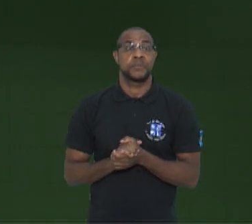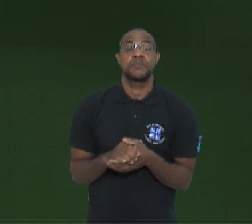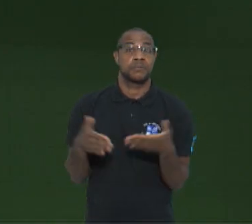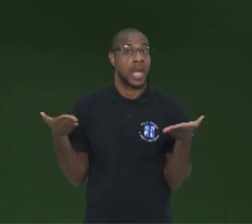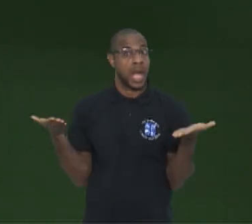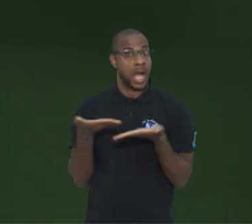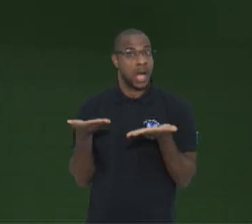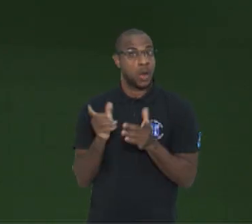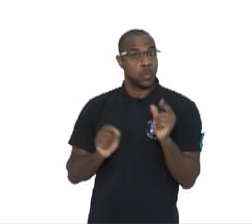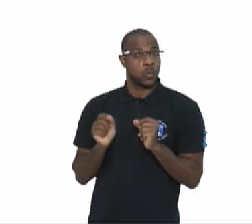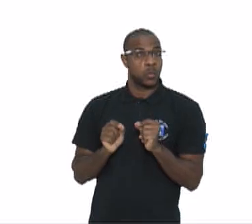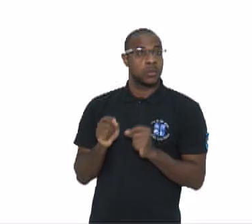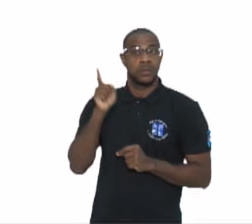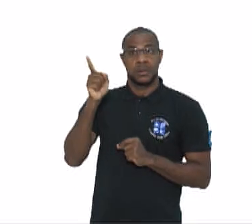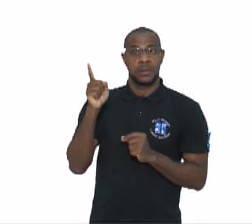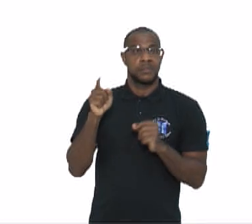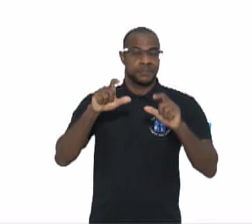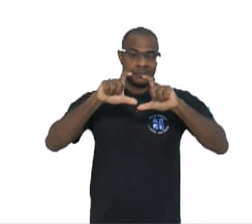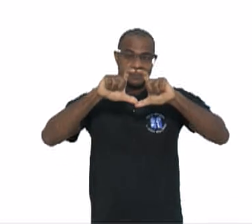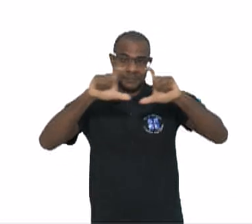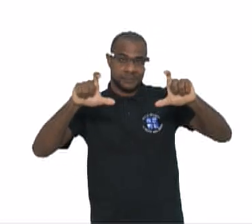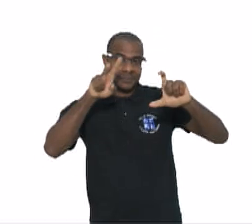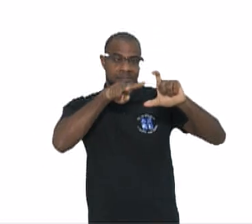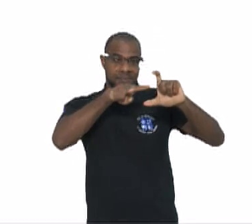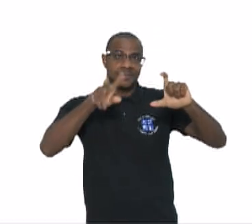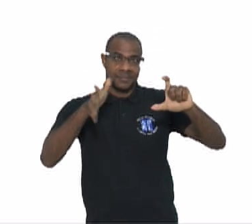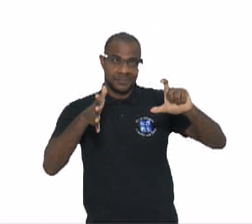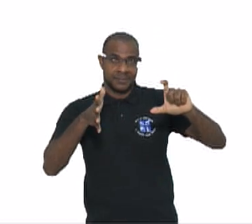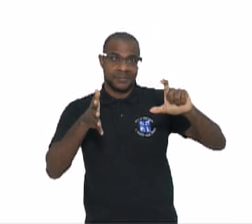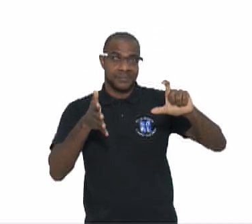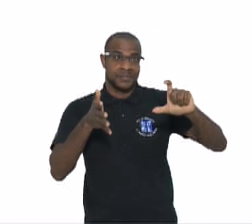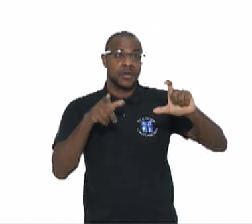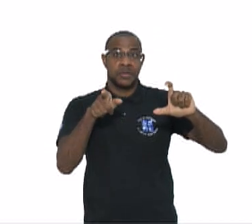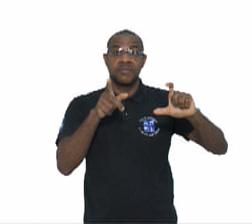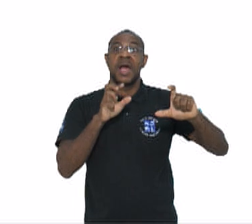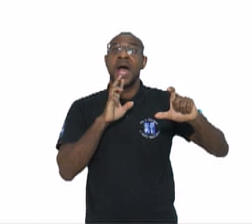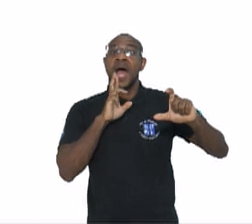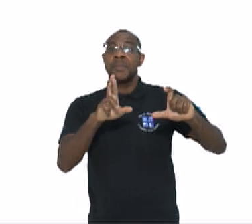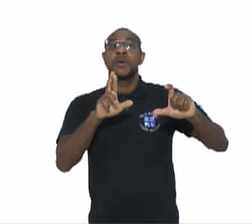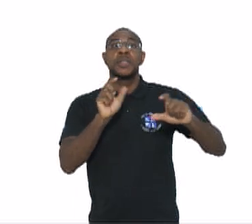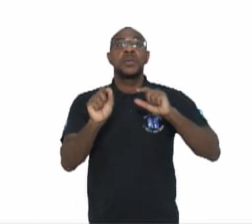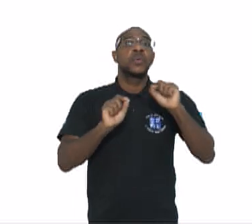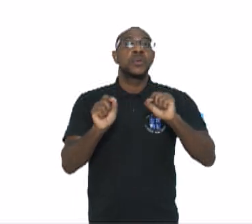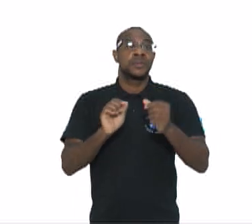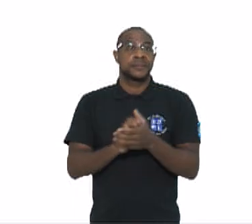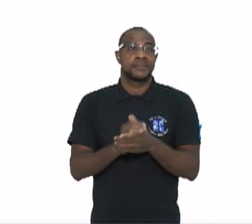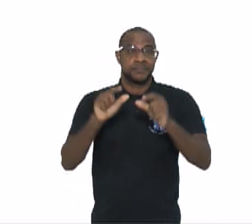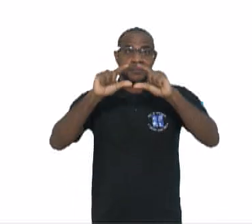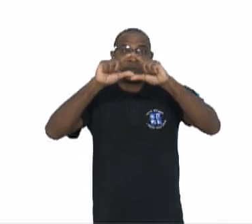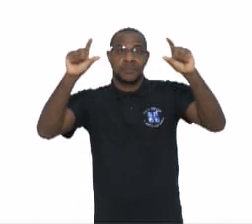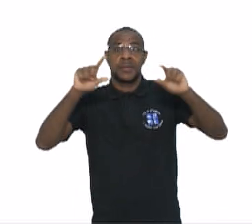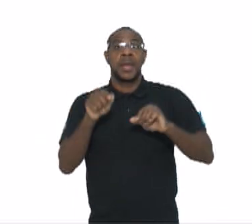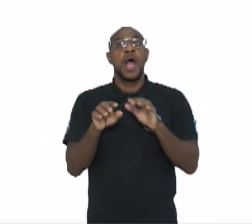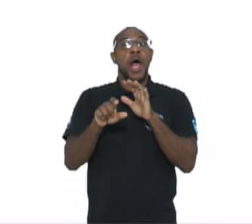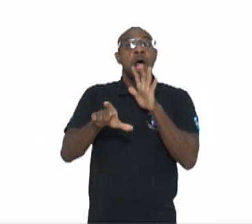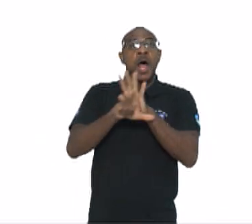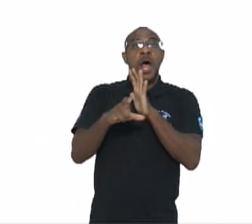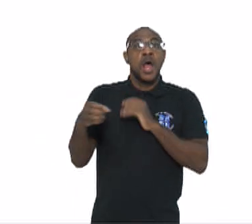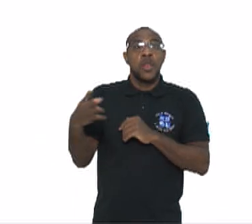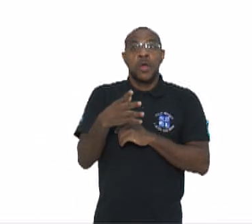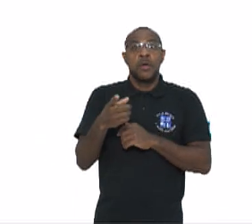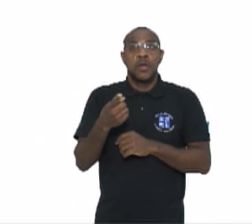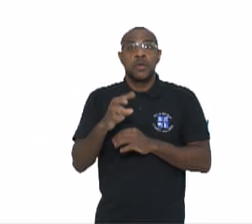Agora, vocês, a partir deste fragmento, vocês vão responder a uma questão. Pela nova lei, todos